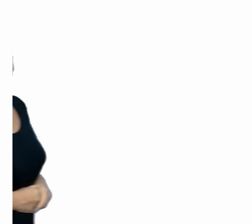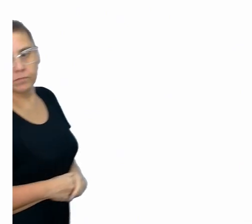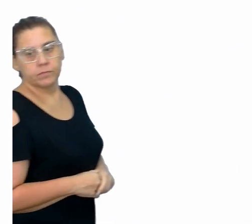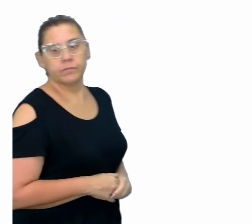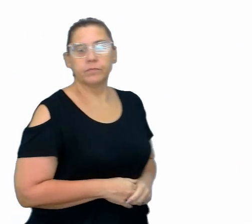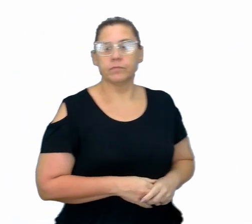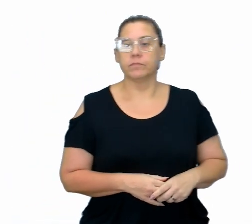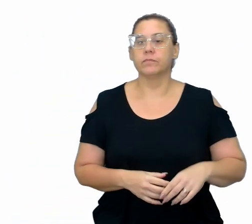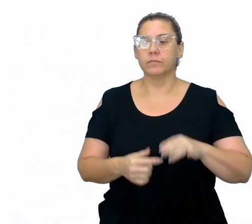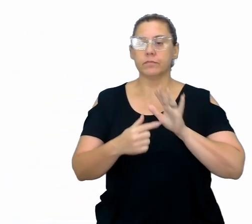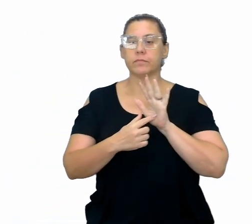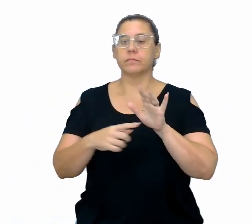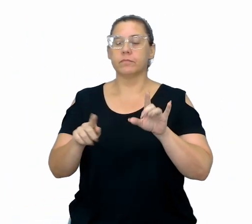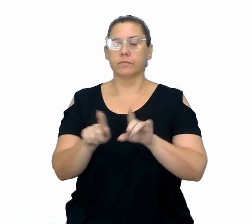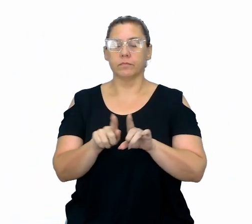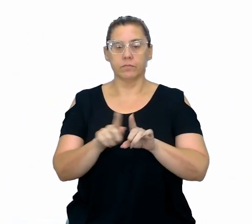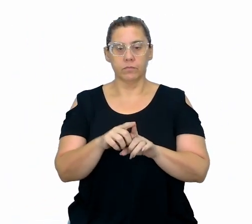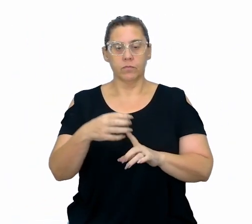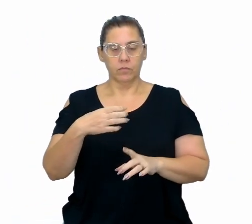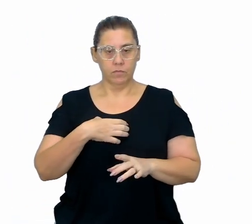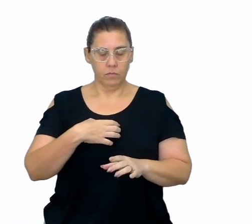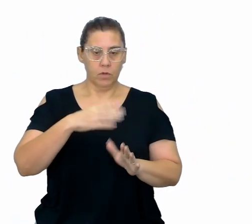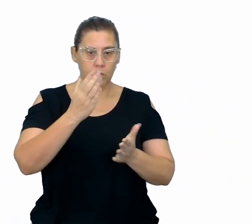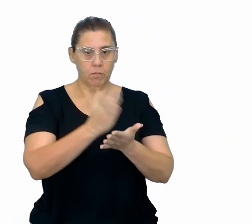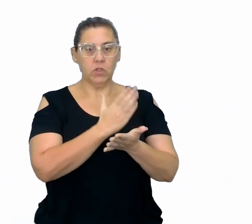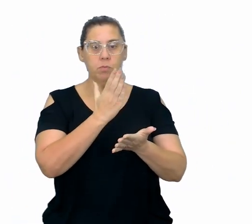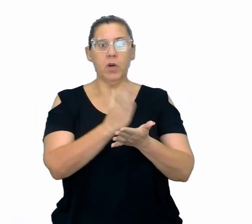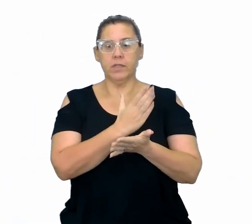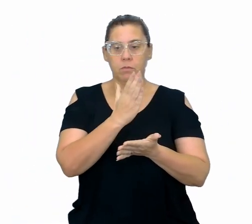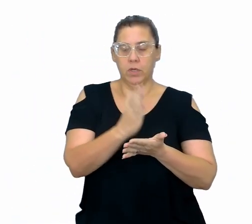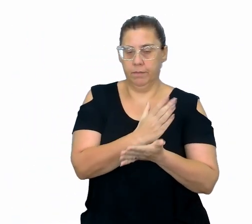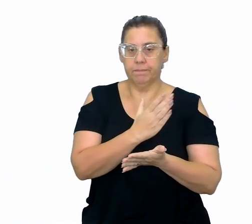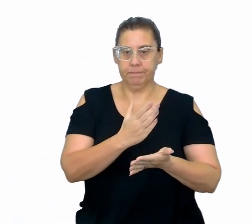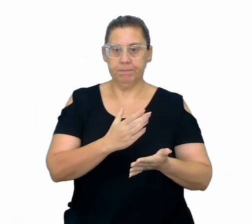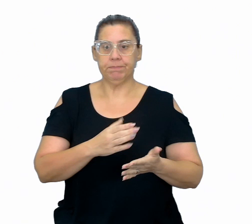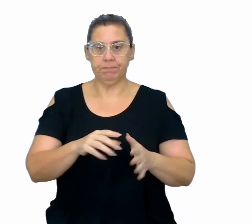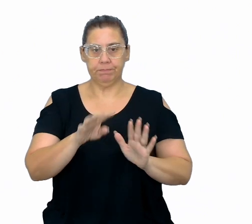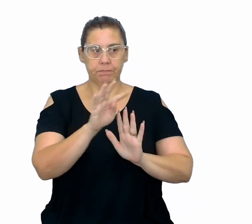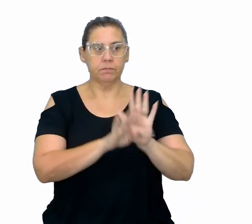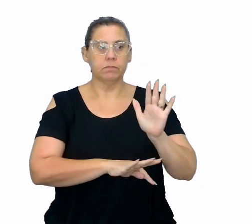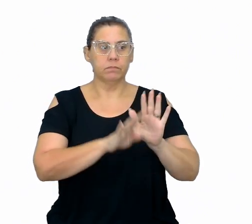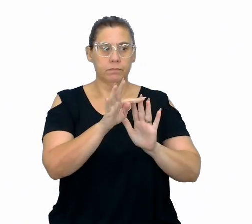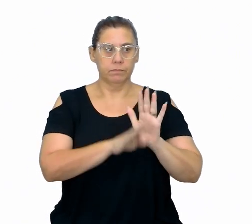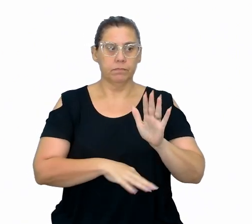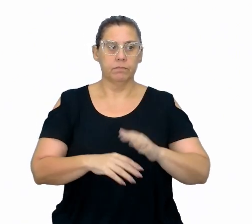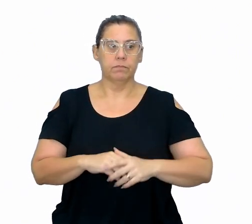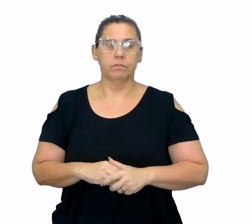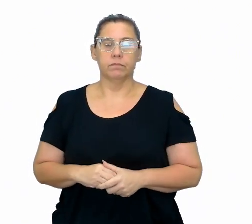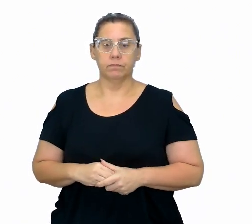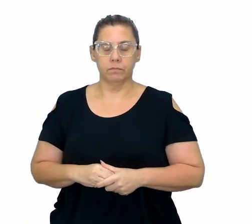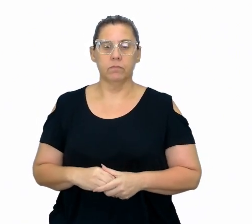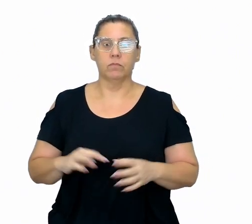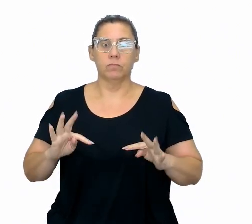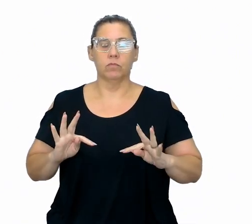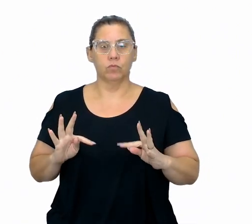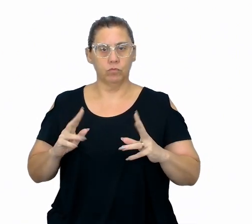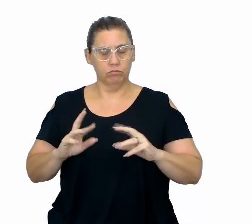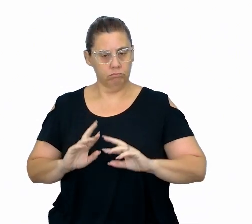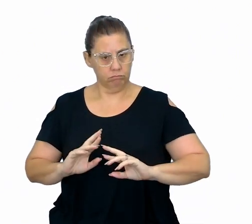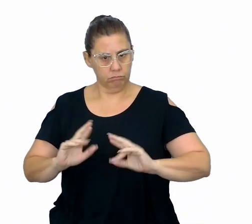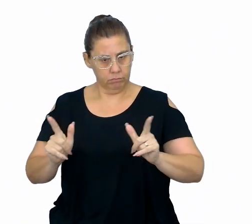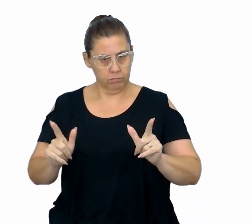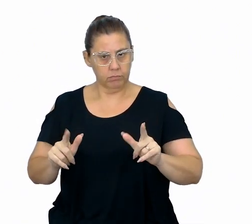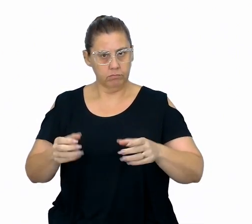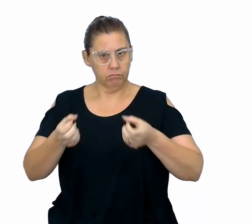também aqui que o modo como os livros ou textos são apresentados aos estudantes faz toda a diferença, tanto